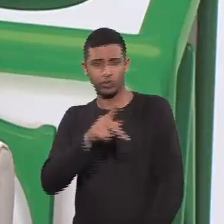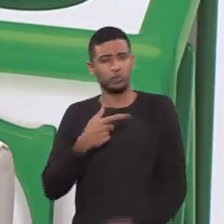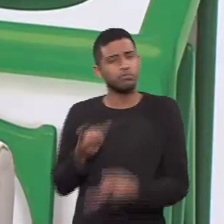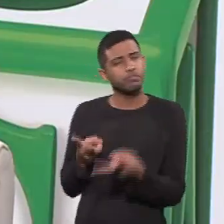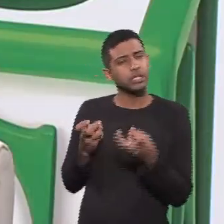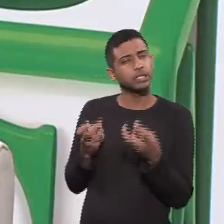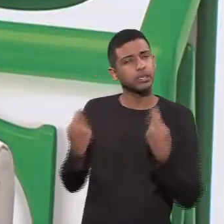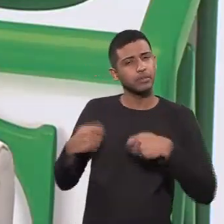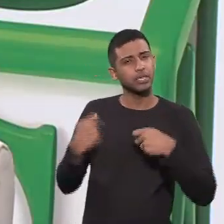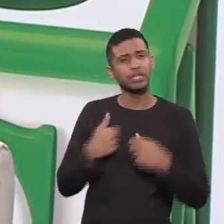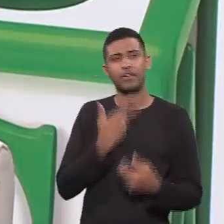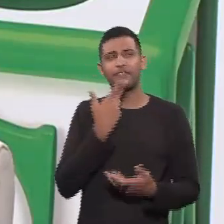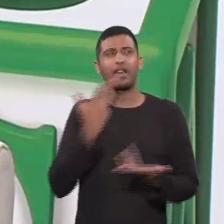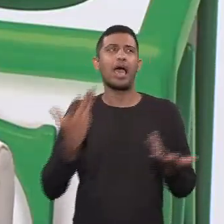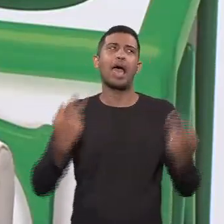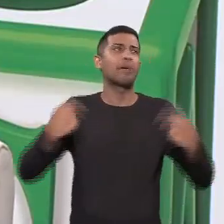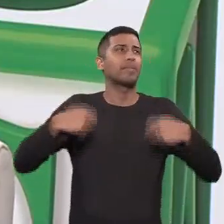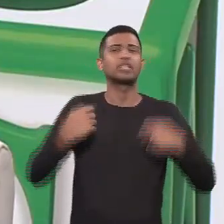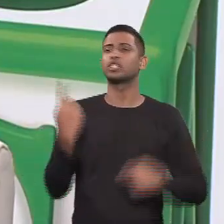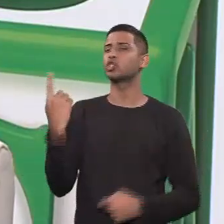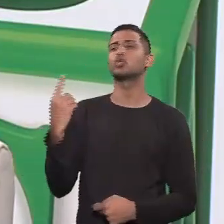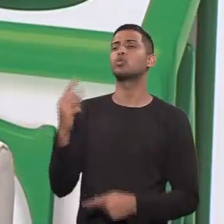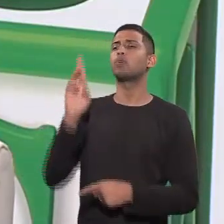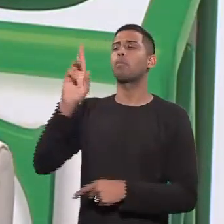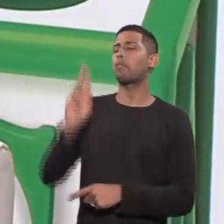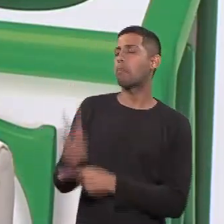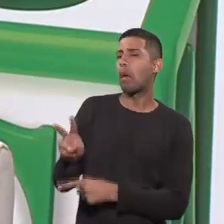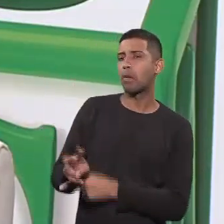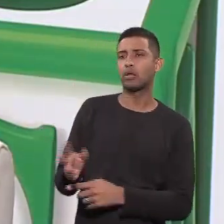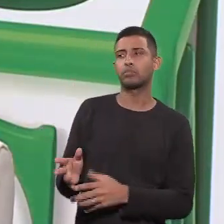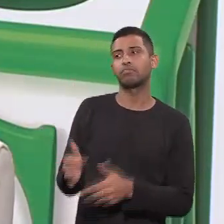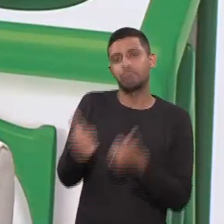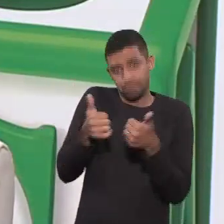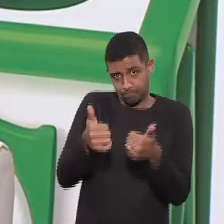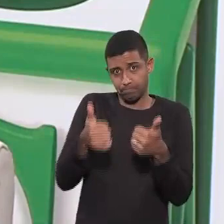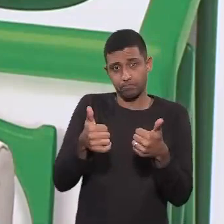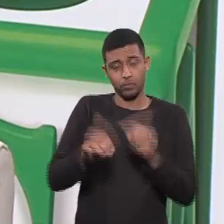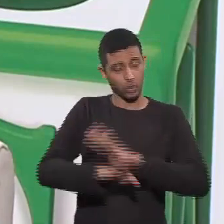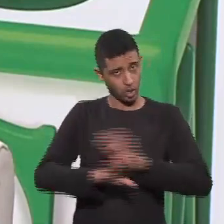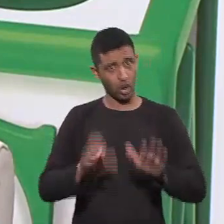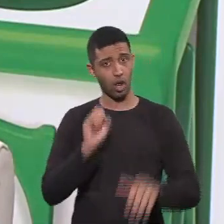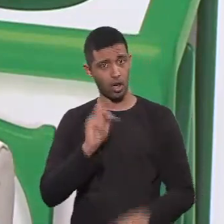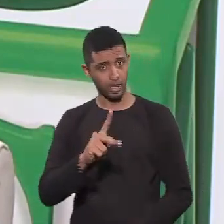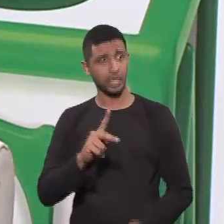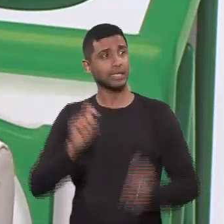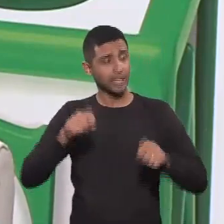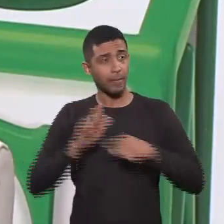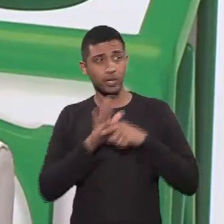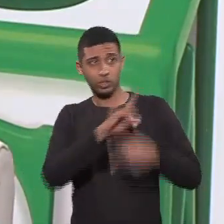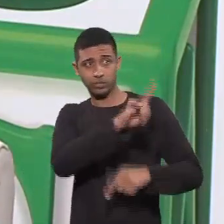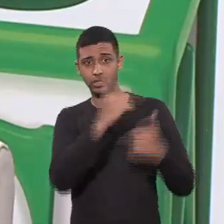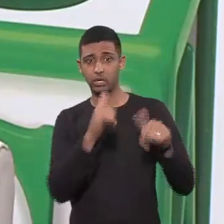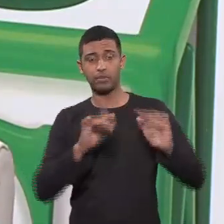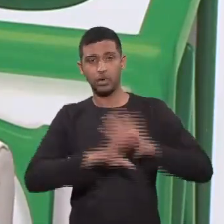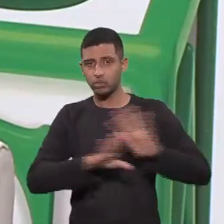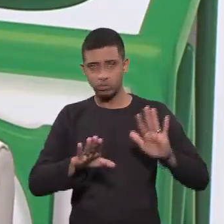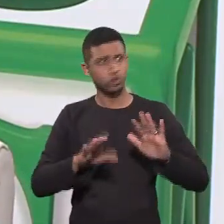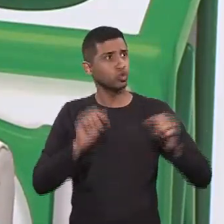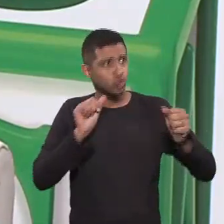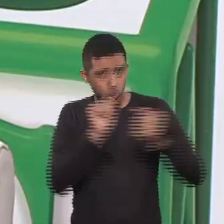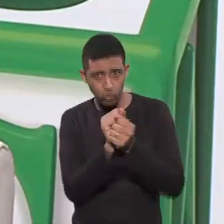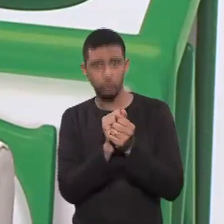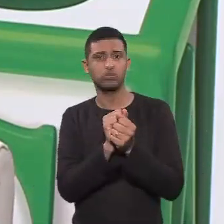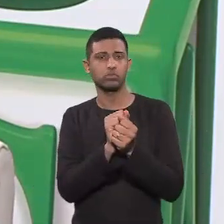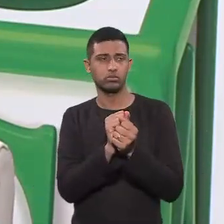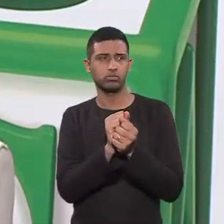que ver. Não é, eu preciso de um mediador na sala de aula. Tudo bem, um mediador, para te ajudar a fazer esse trabalho. Junto